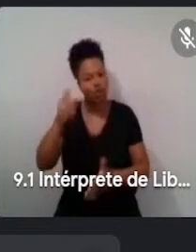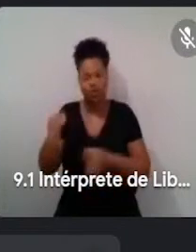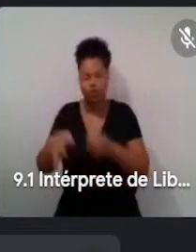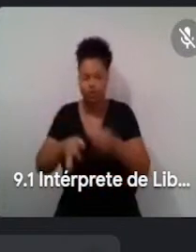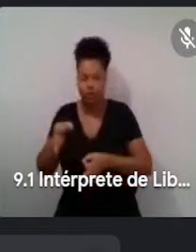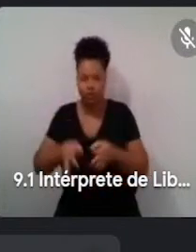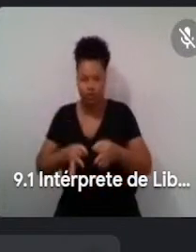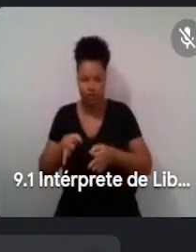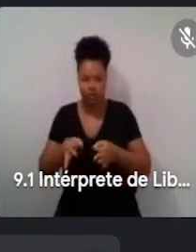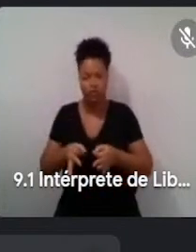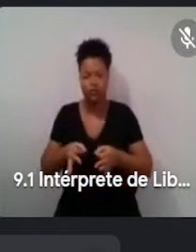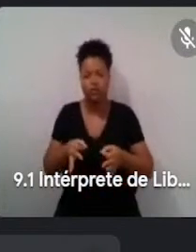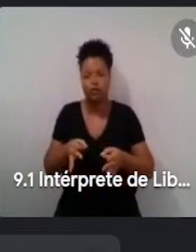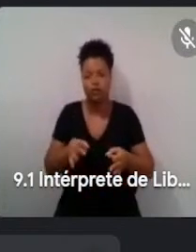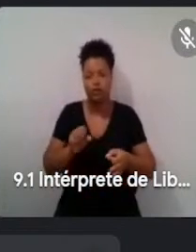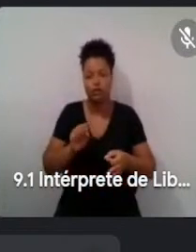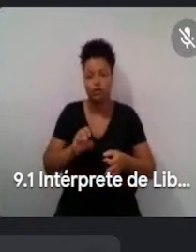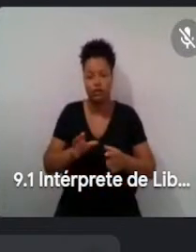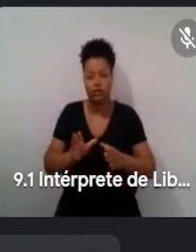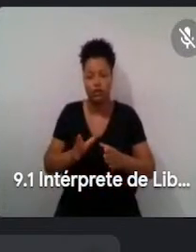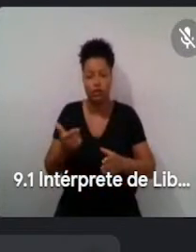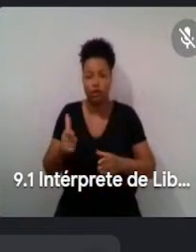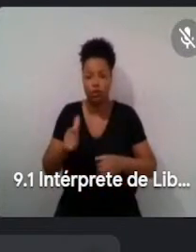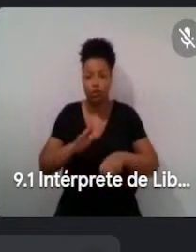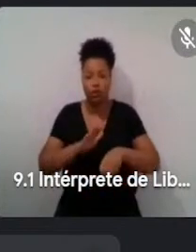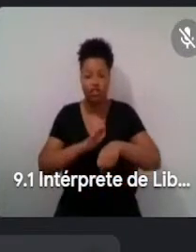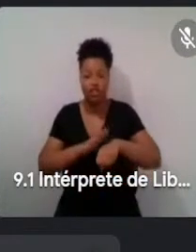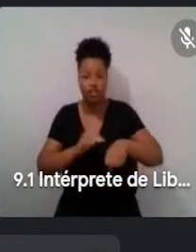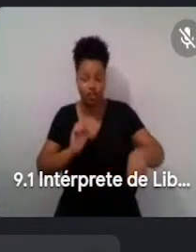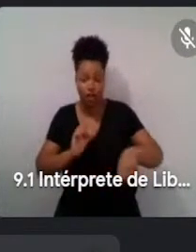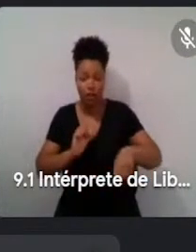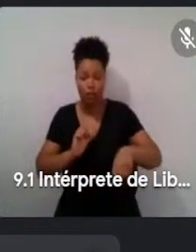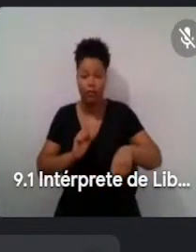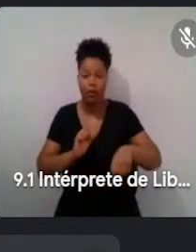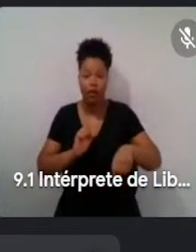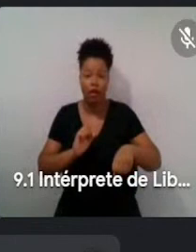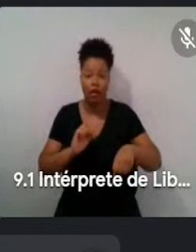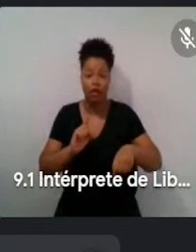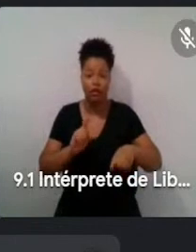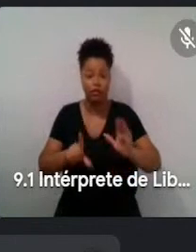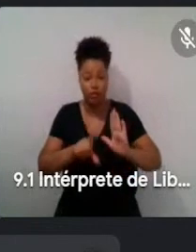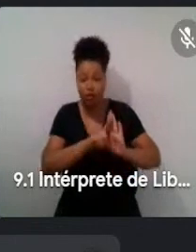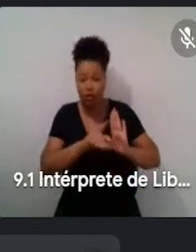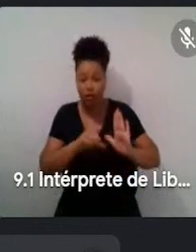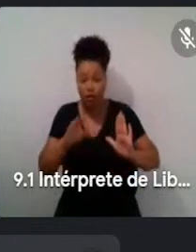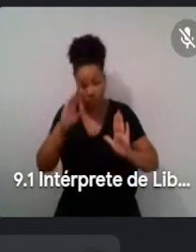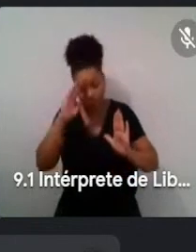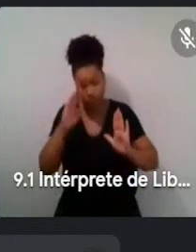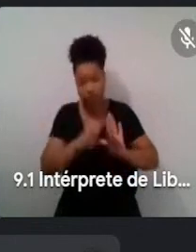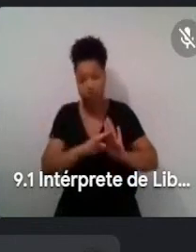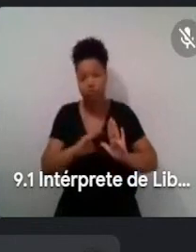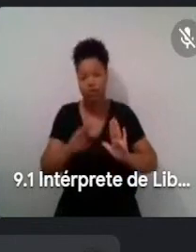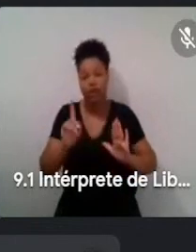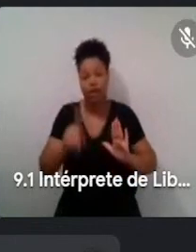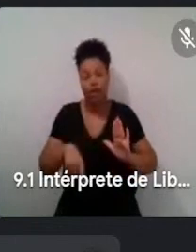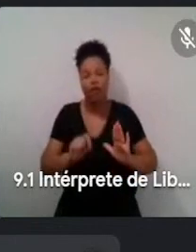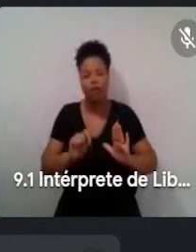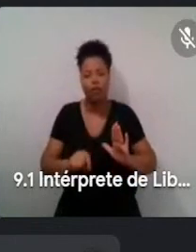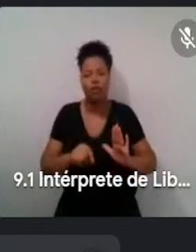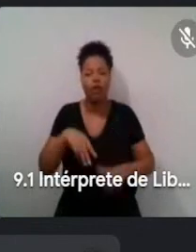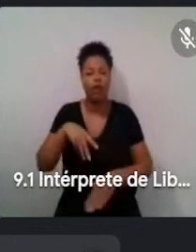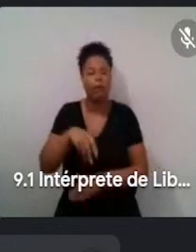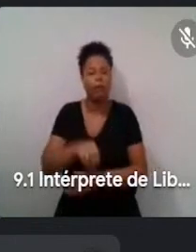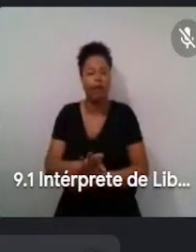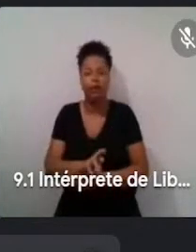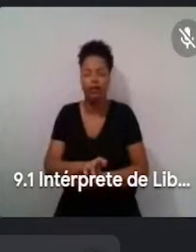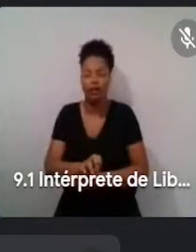não teve uma intimação válida, não tinha conhecimento, se representaria a matéria de ordem pública e, de